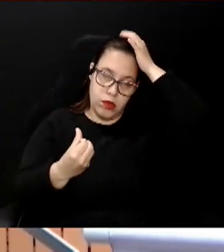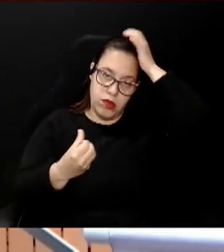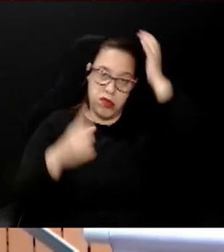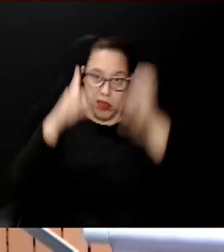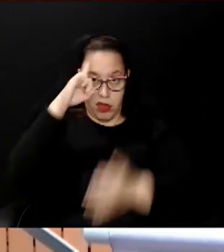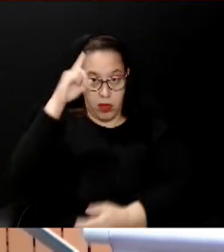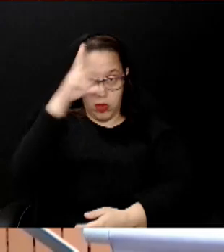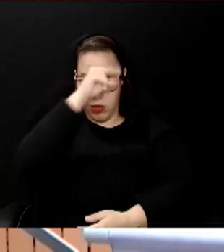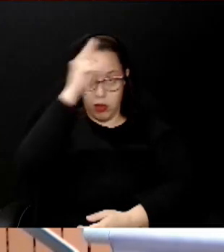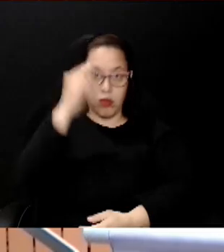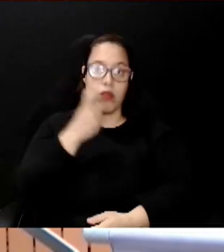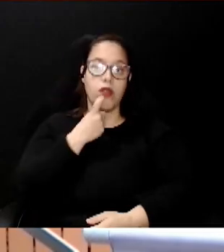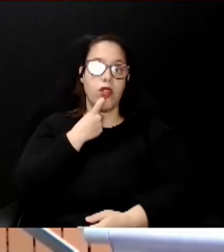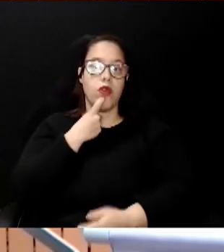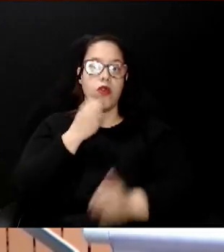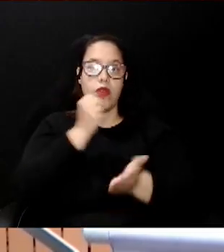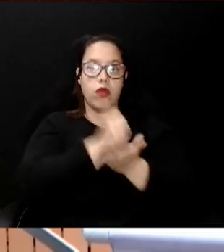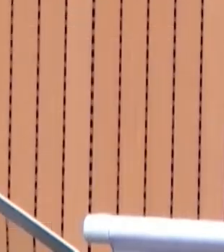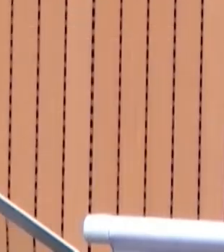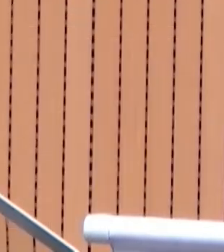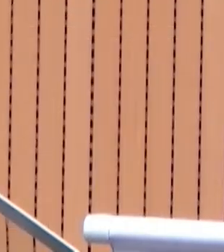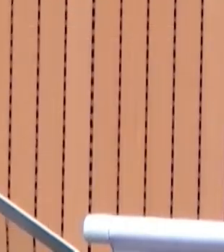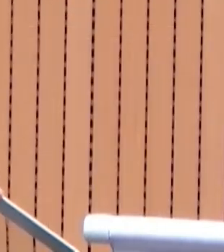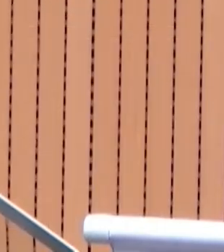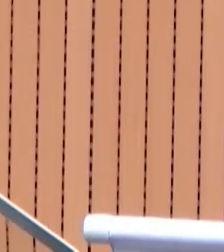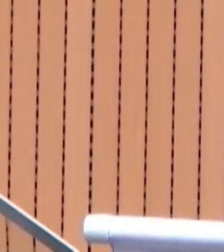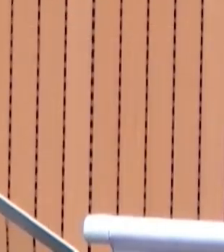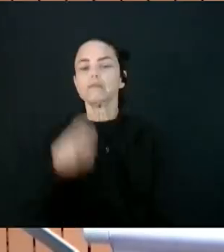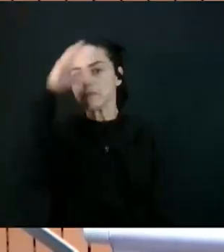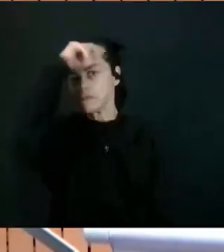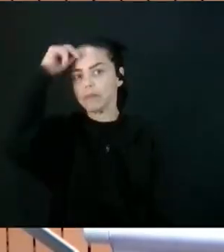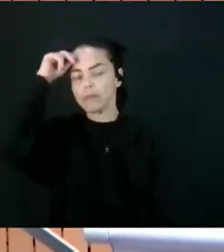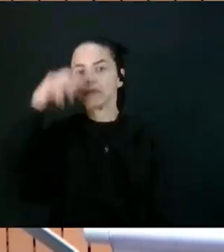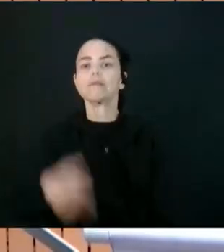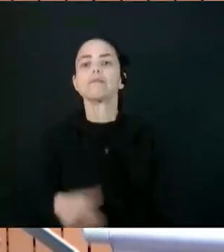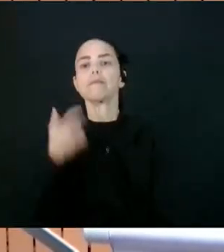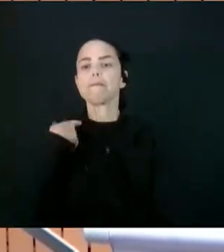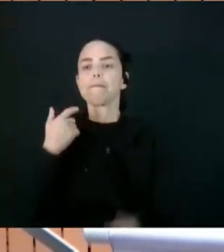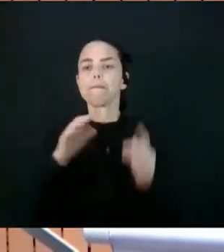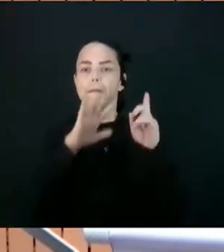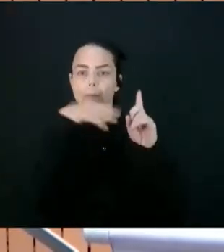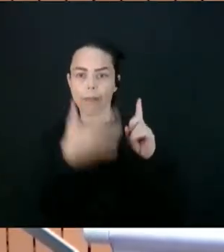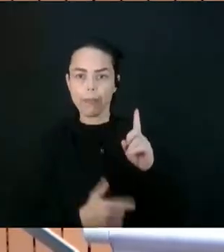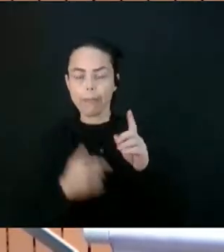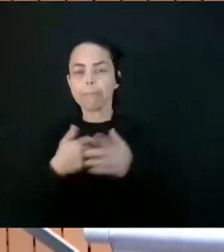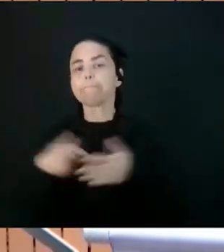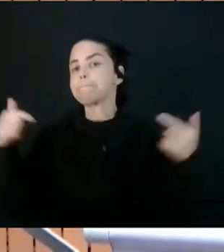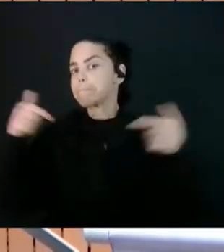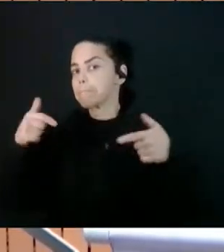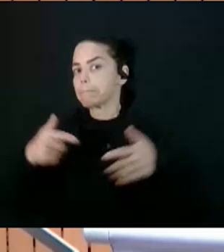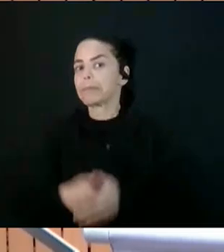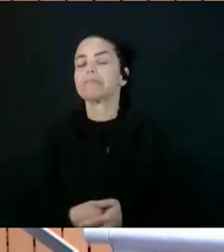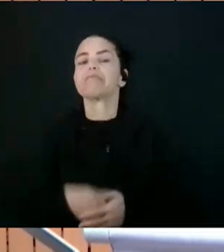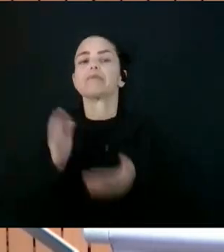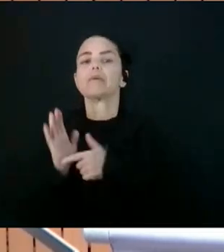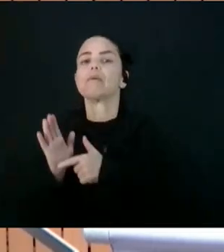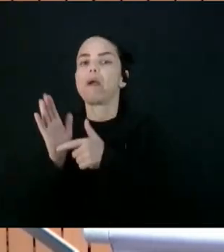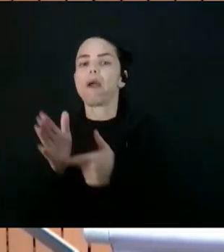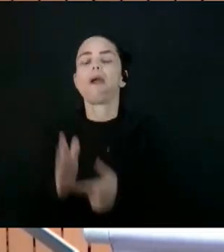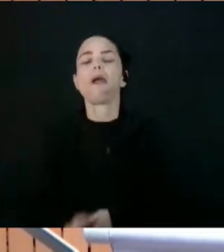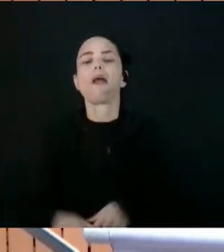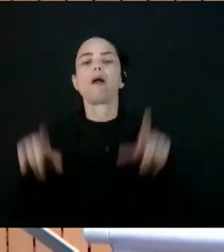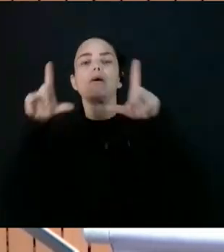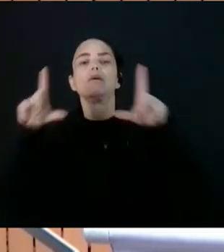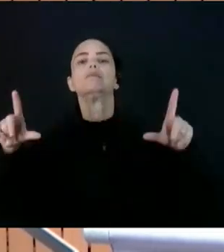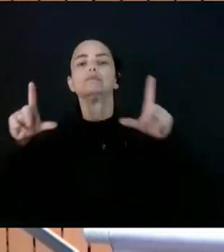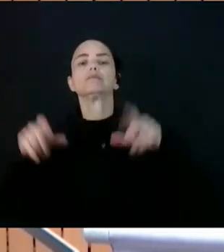Campinas decretou luto oficial em sua homenagem. Portanto, aqui estamos para conceder-lhe o título de cidadão